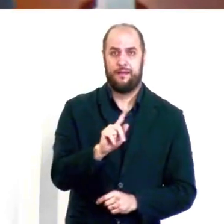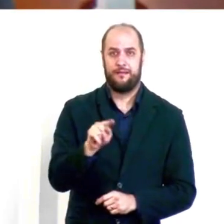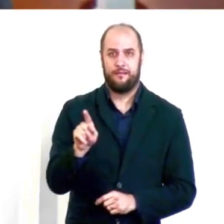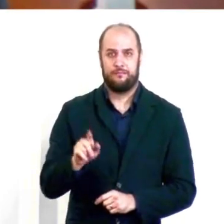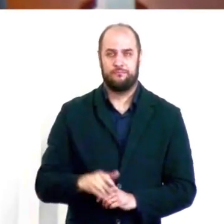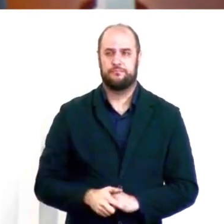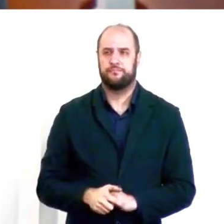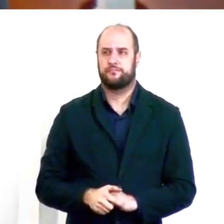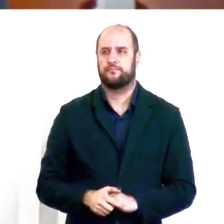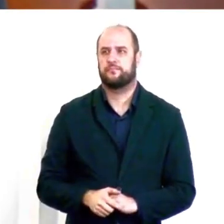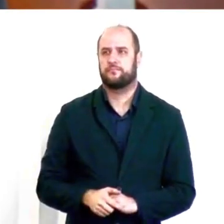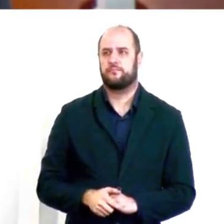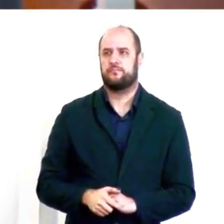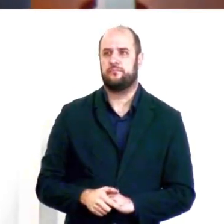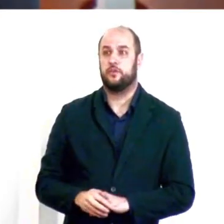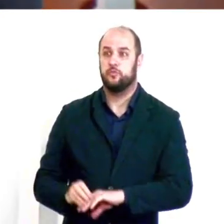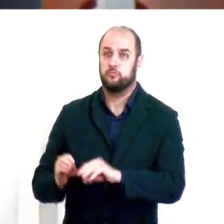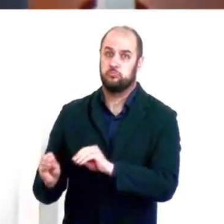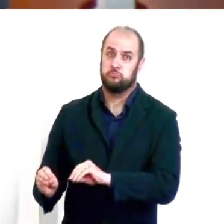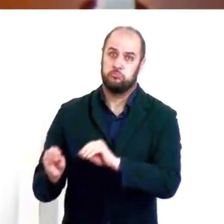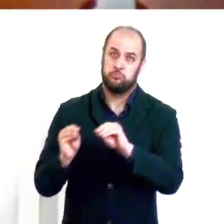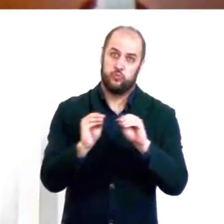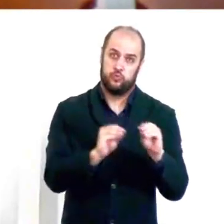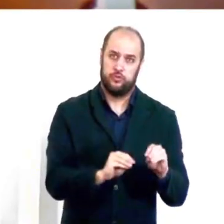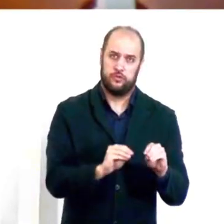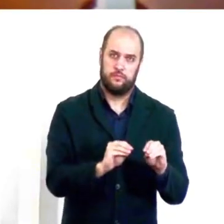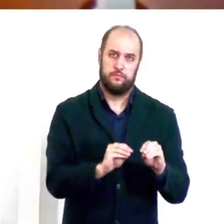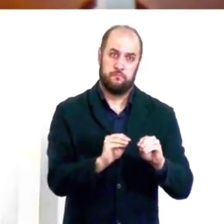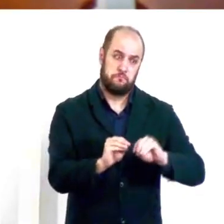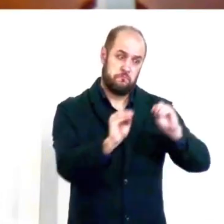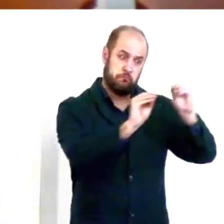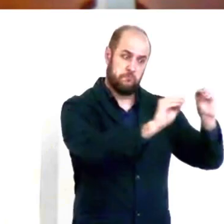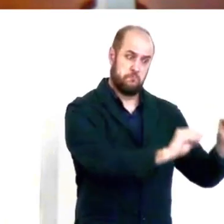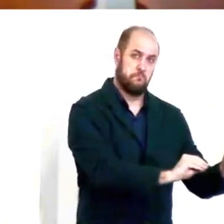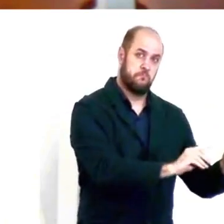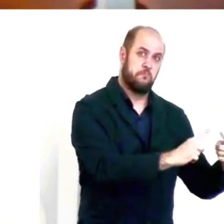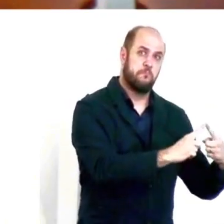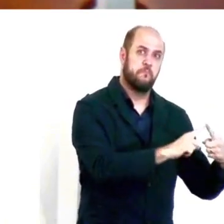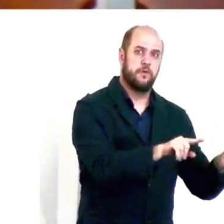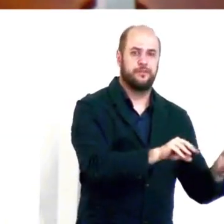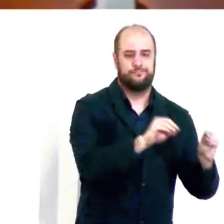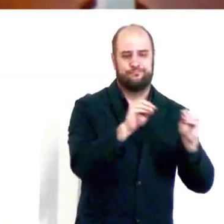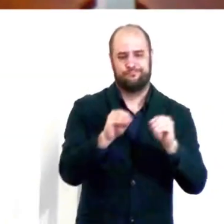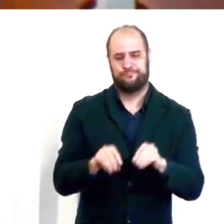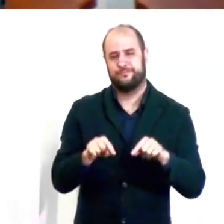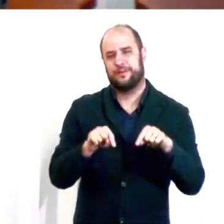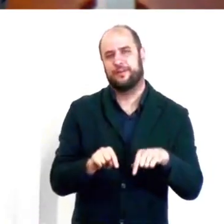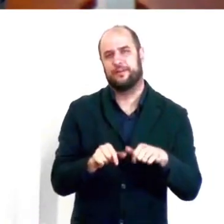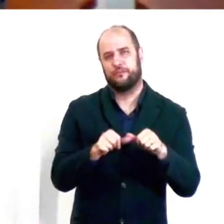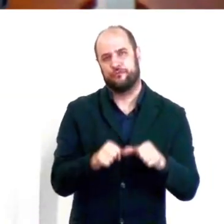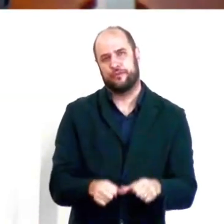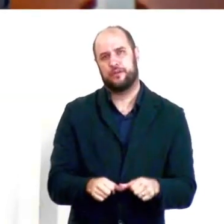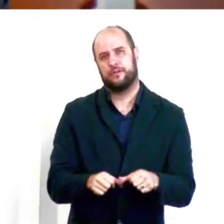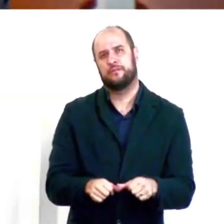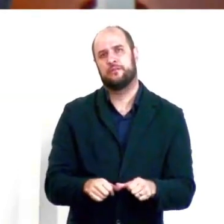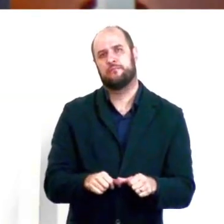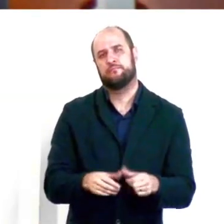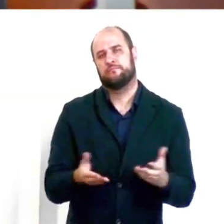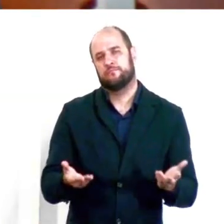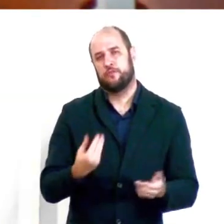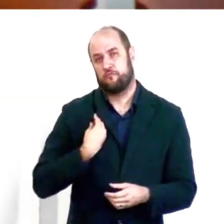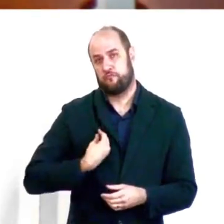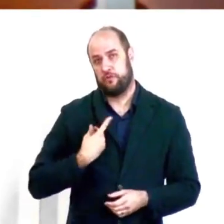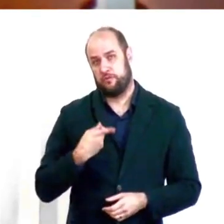Ele sairia de uma cidade, iria para outra, mas no meio do caminho ele habitou em outra